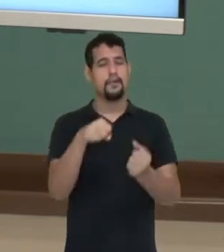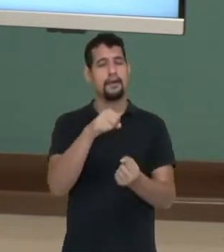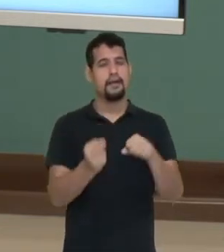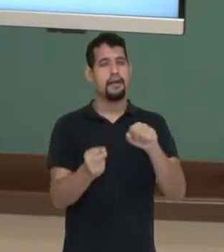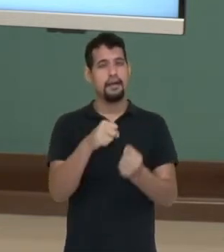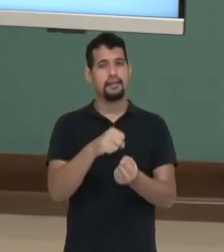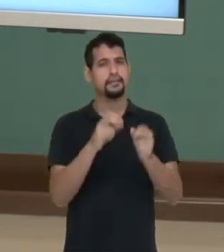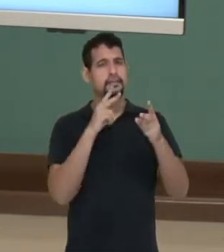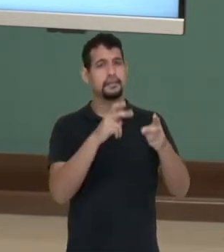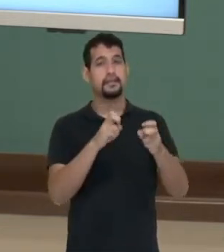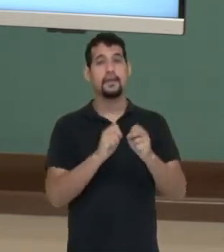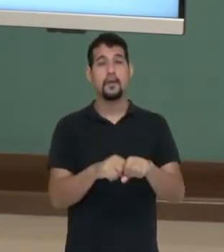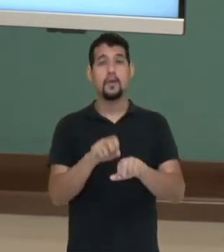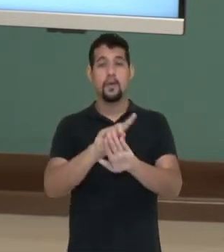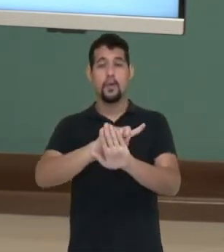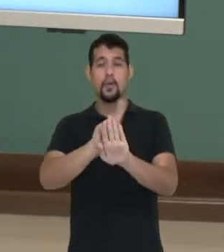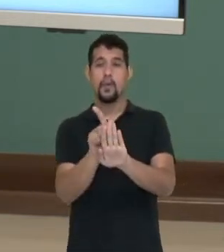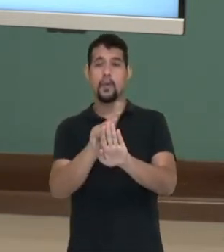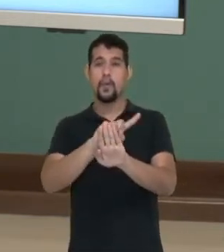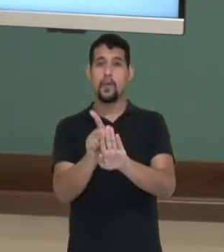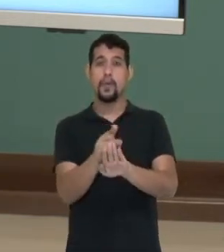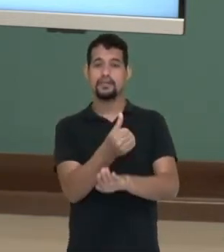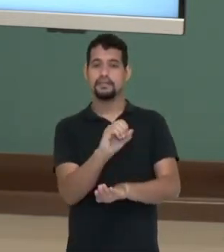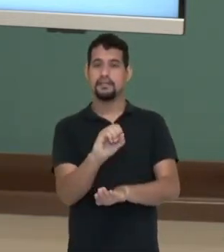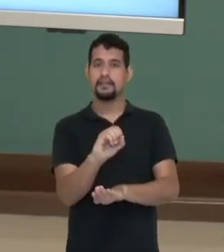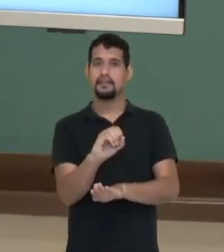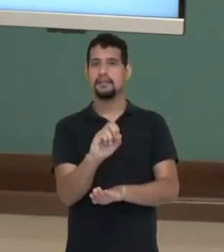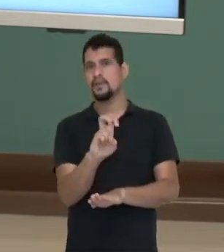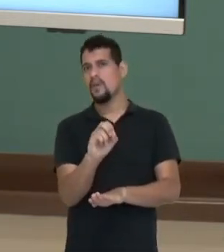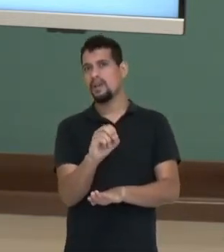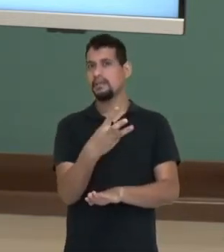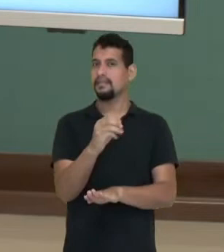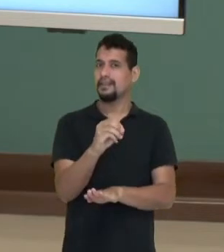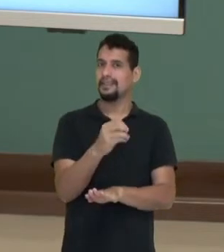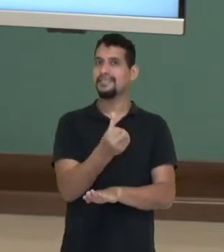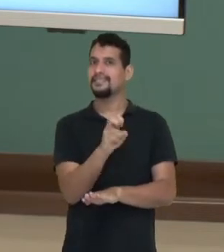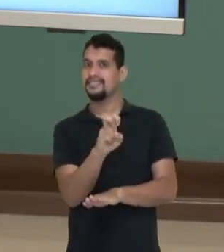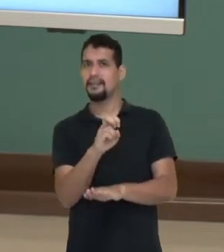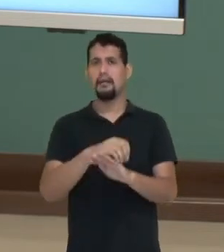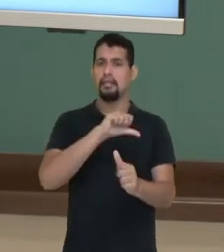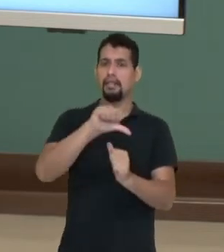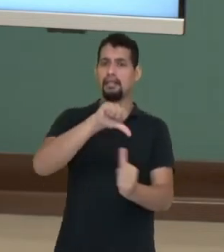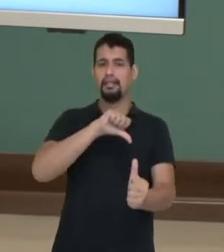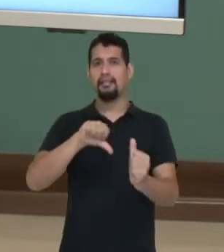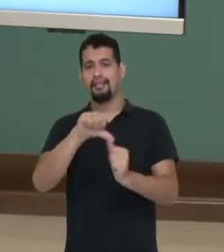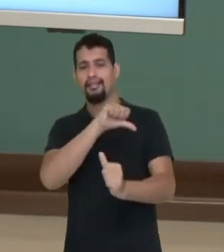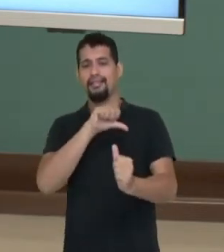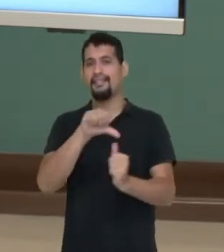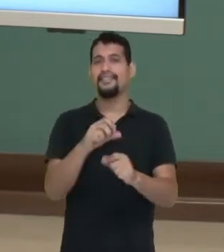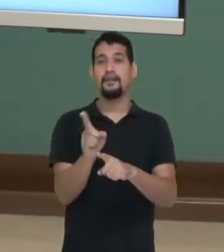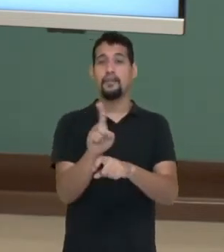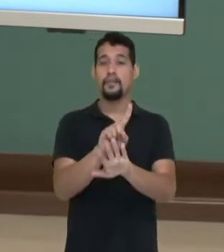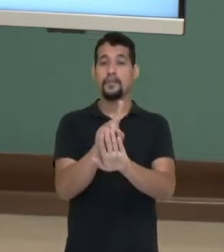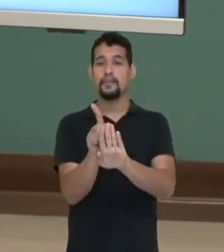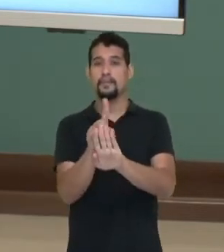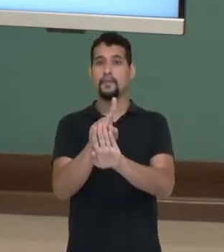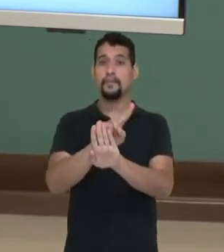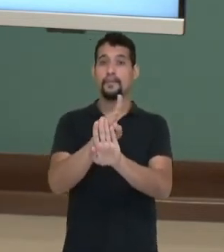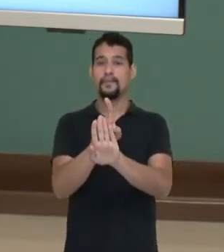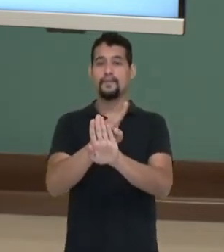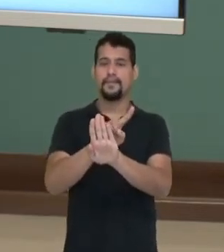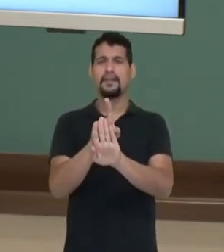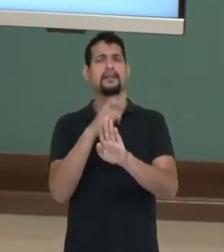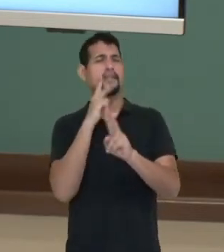olha lá no velocímetro, fica lá 60, 50, 30, 60, 70, 65, 80, fica variando. Então, a gente faz uma média